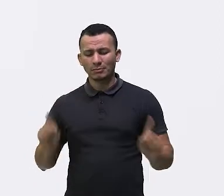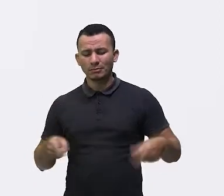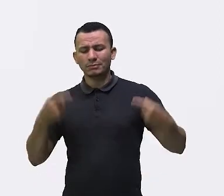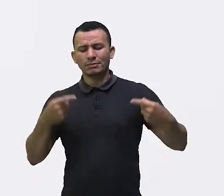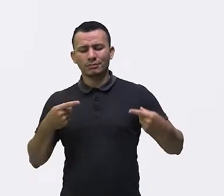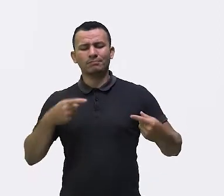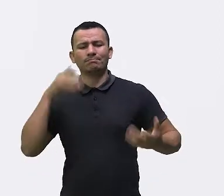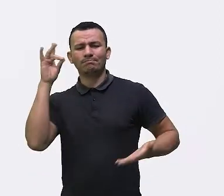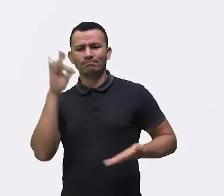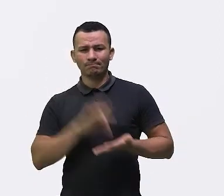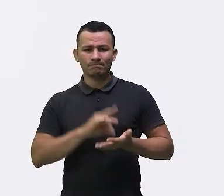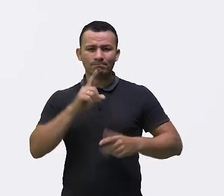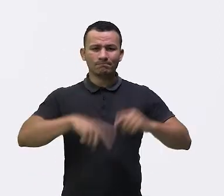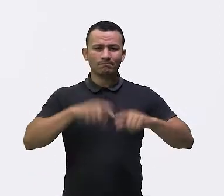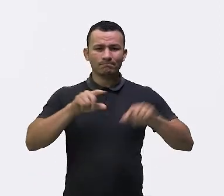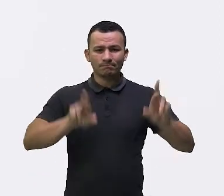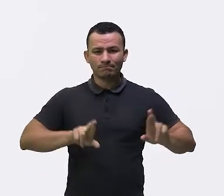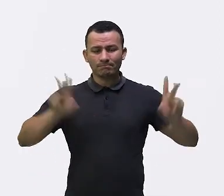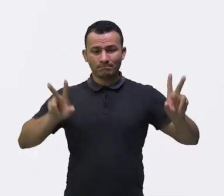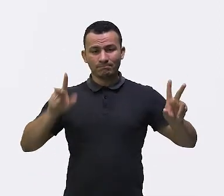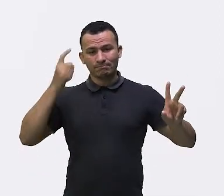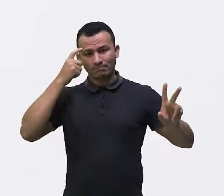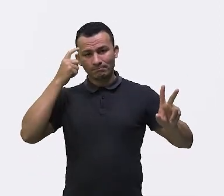realidades materiais diferentes.